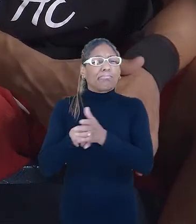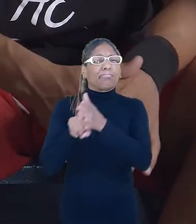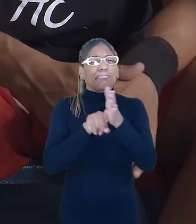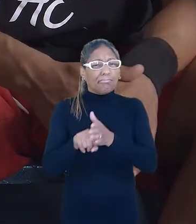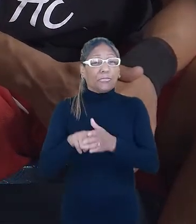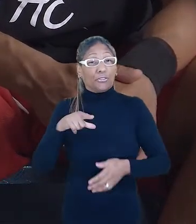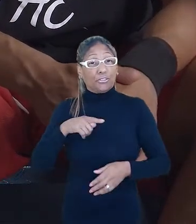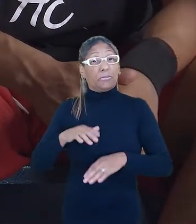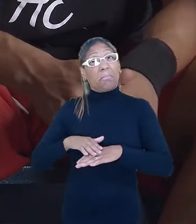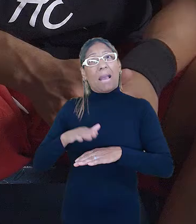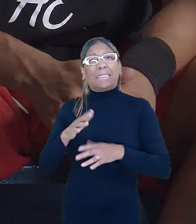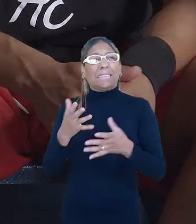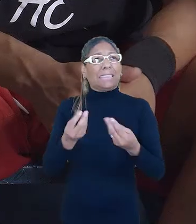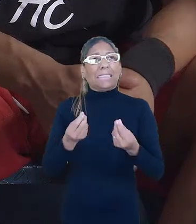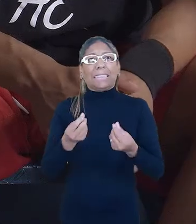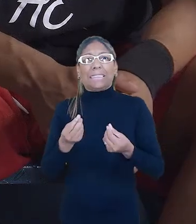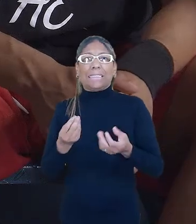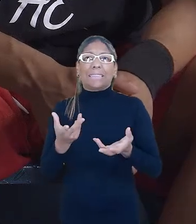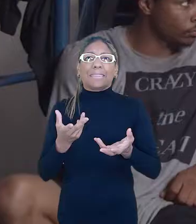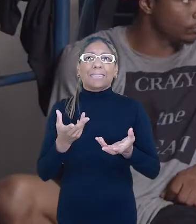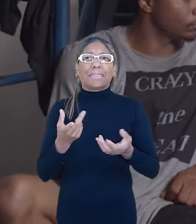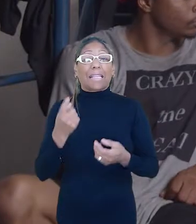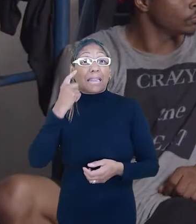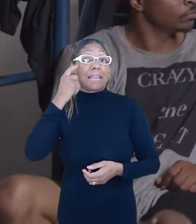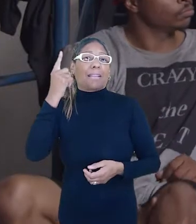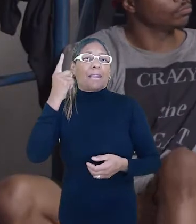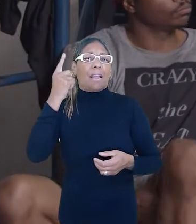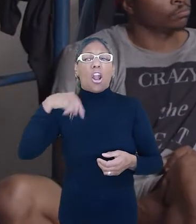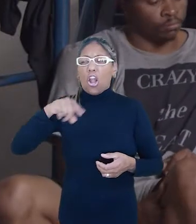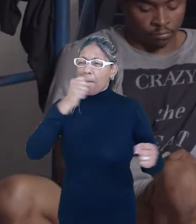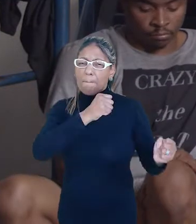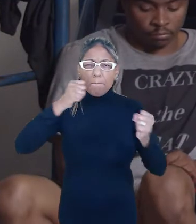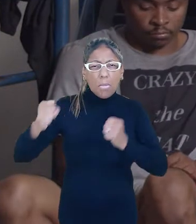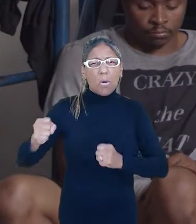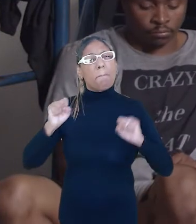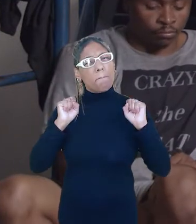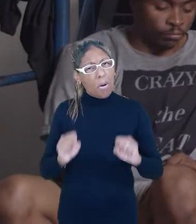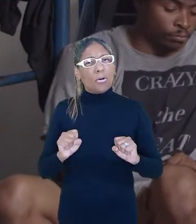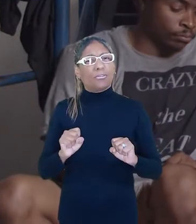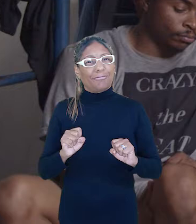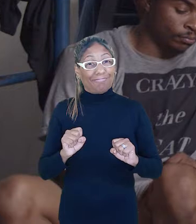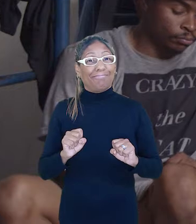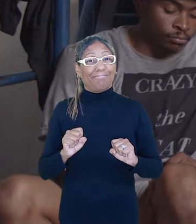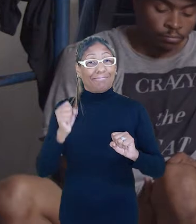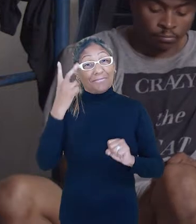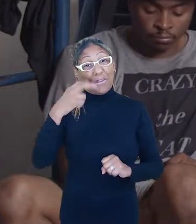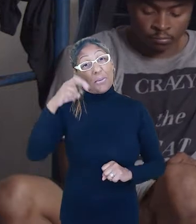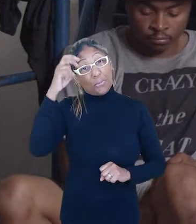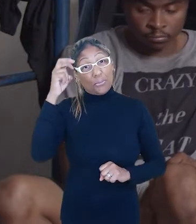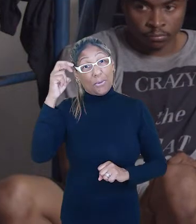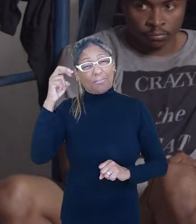João. E tive, como pode dizer, a noção e o poder que nós temos nas mãos. Que é